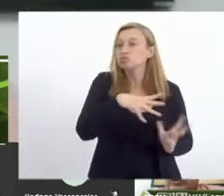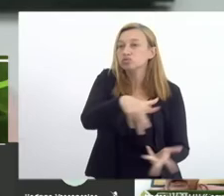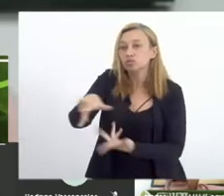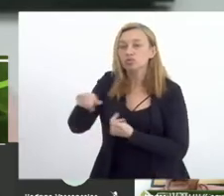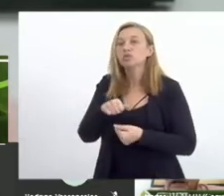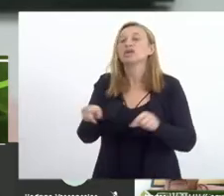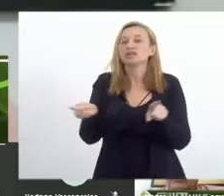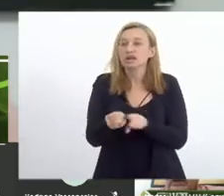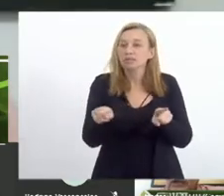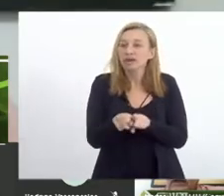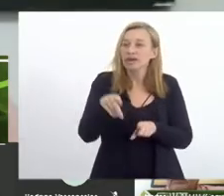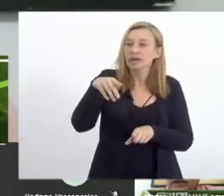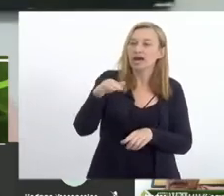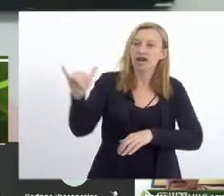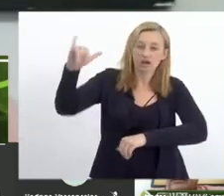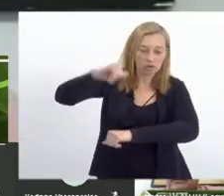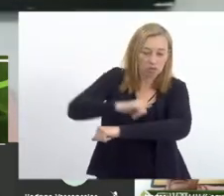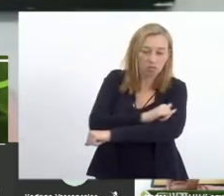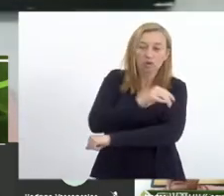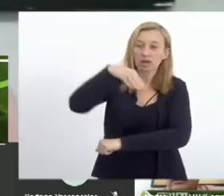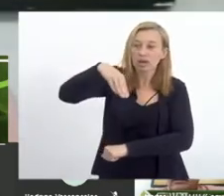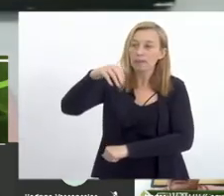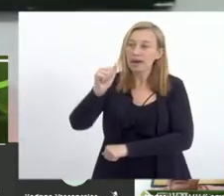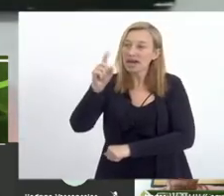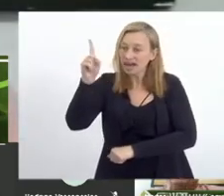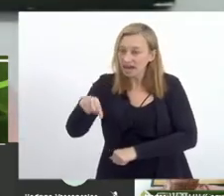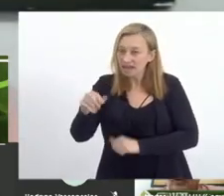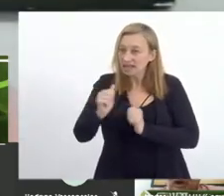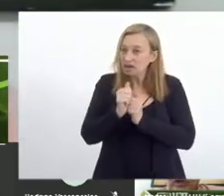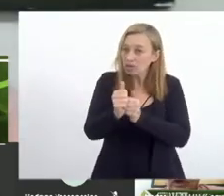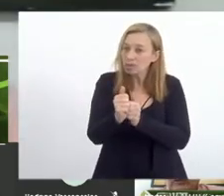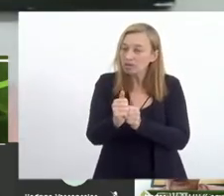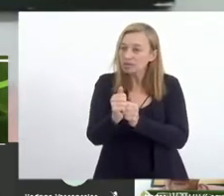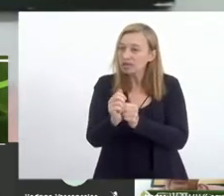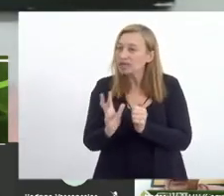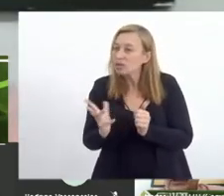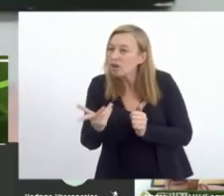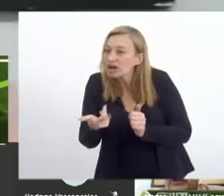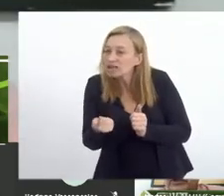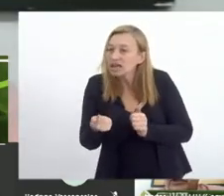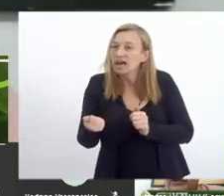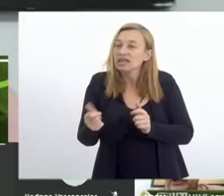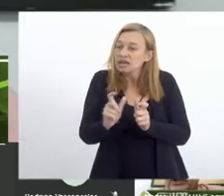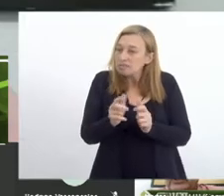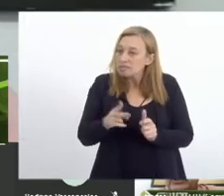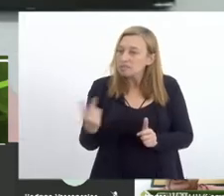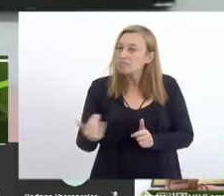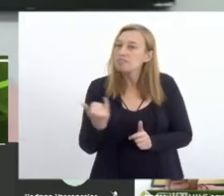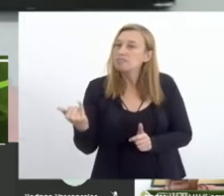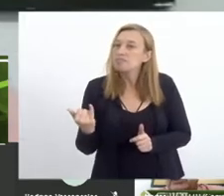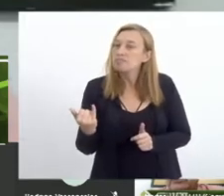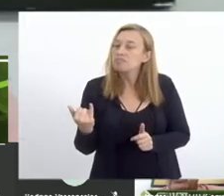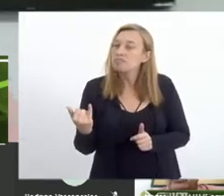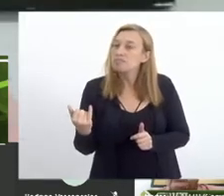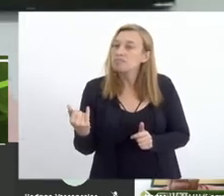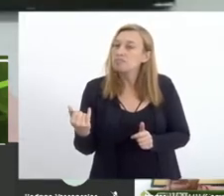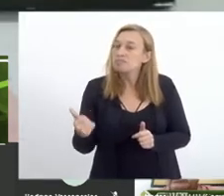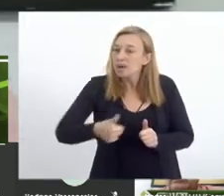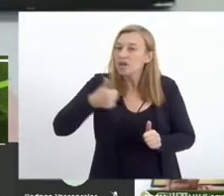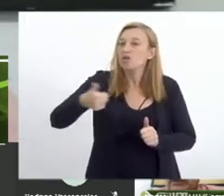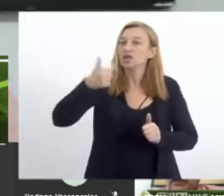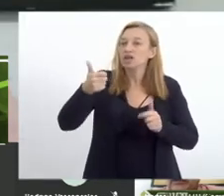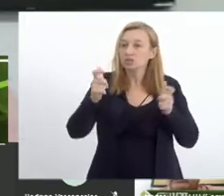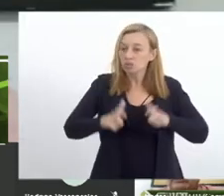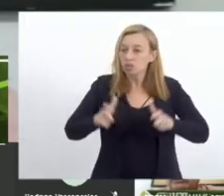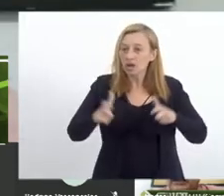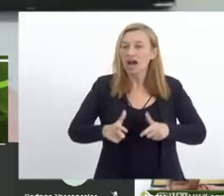de Macaé, que caminha, né, para ter esse aperfeiçoamento lá na pista, né, melhoria na pista. E isso quer dizer o